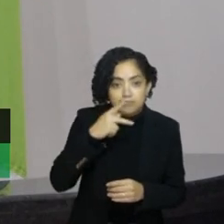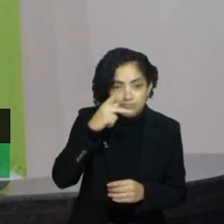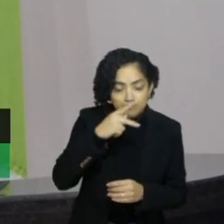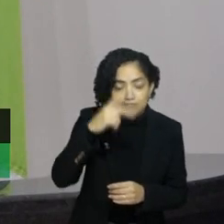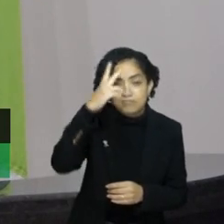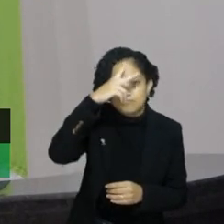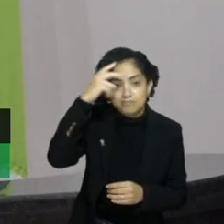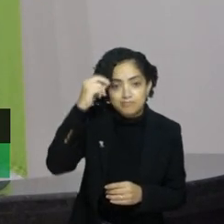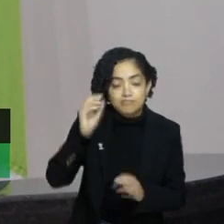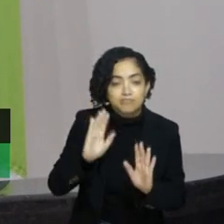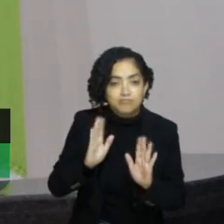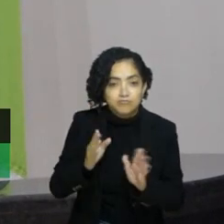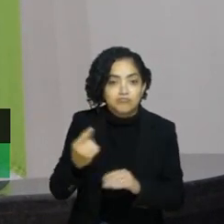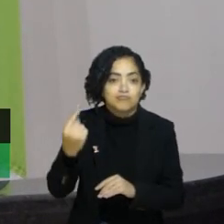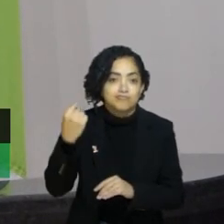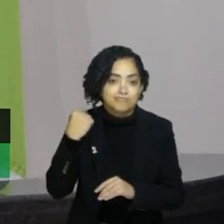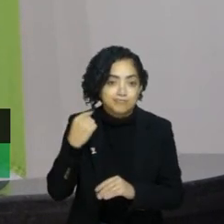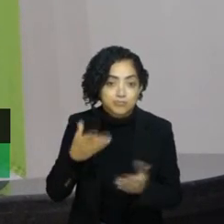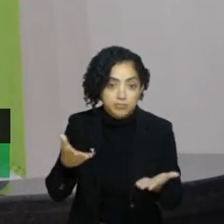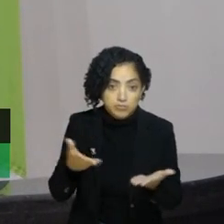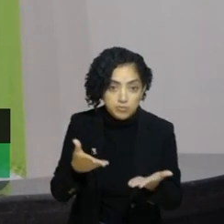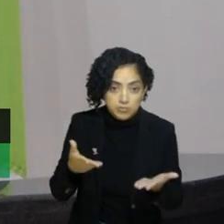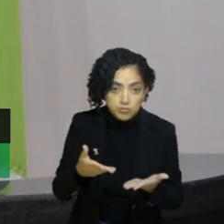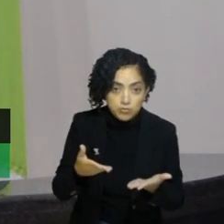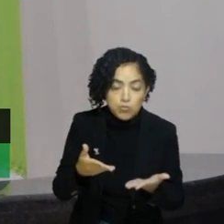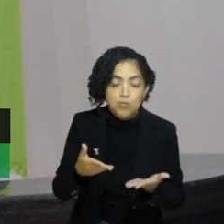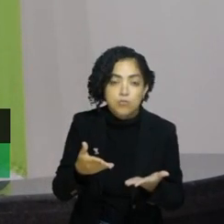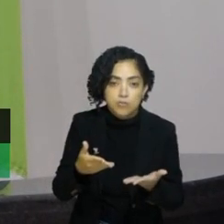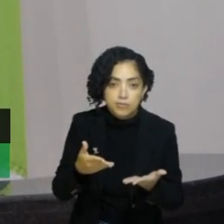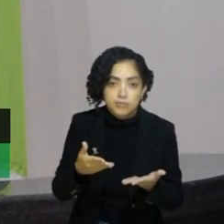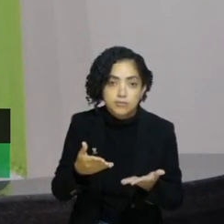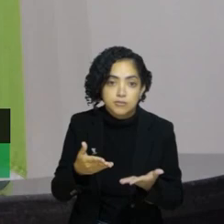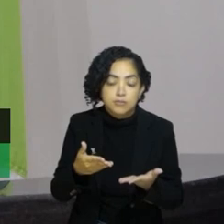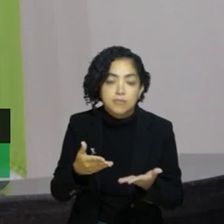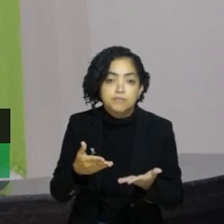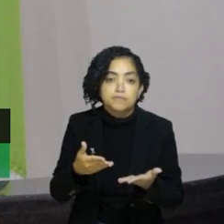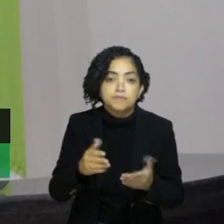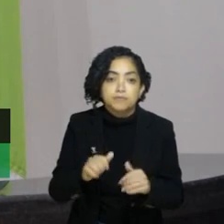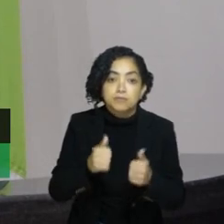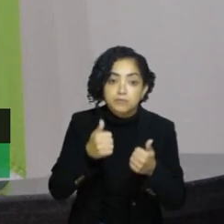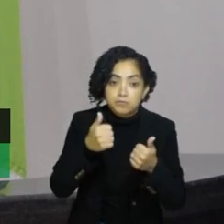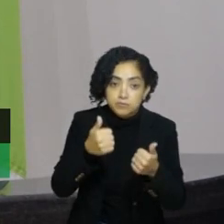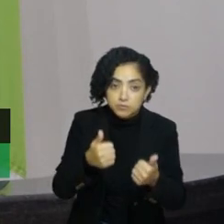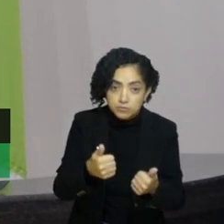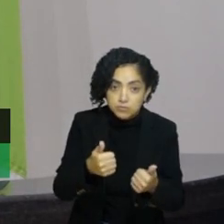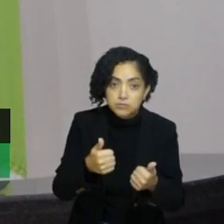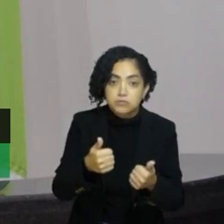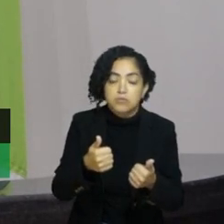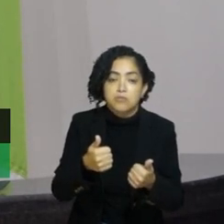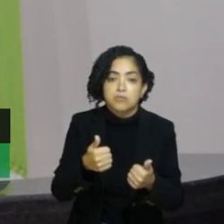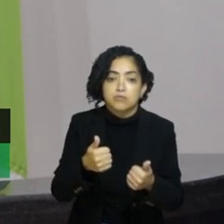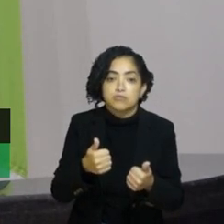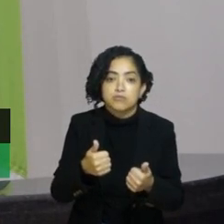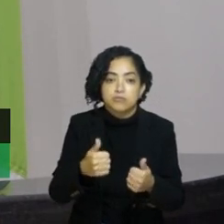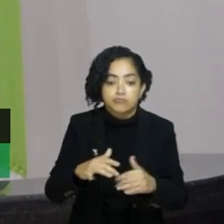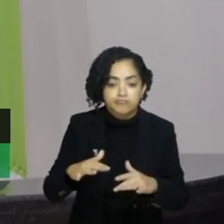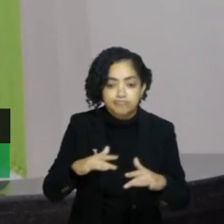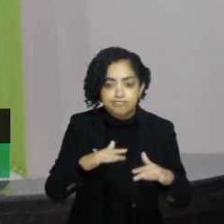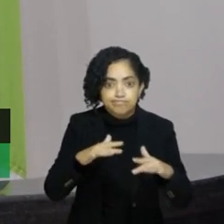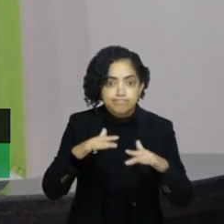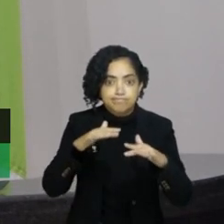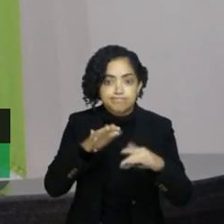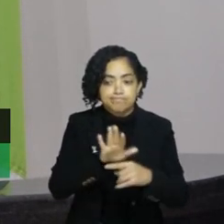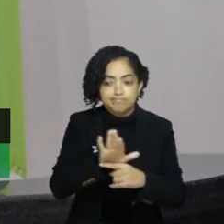também, agora recentemente, se envolveu duramente na recuperação da sua cidade após um momento de alagamento, e